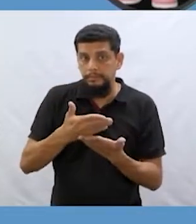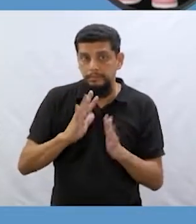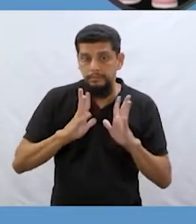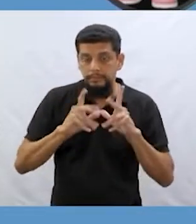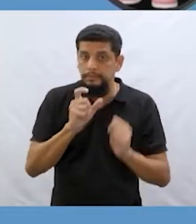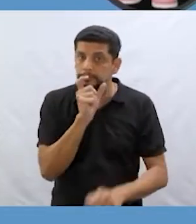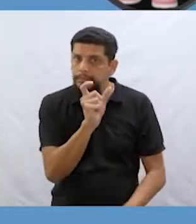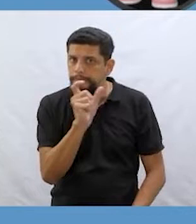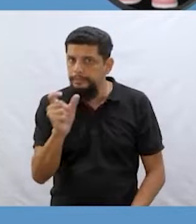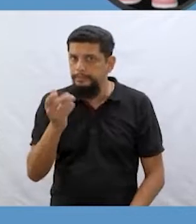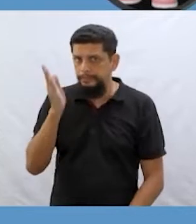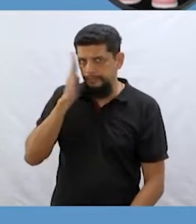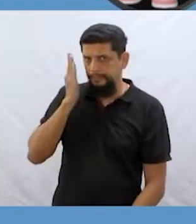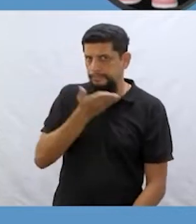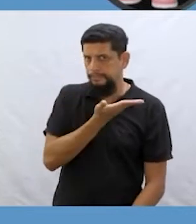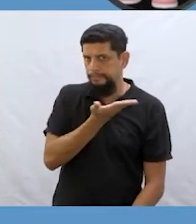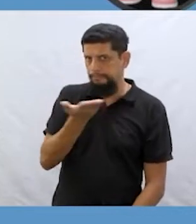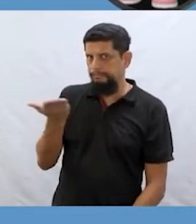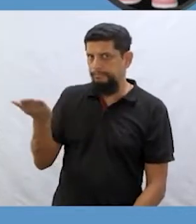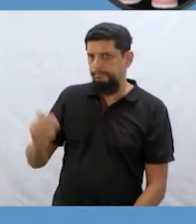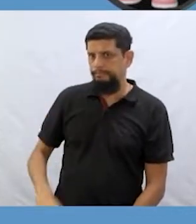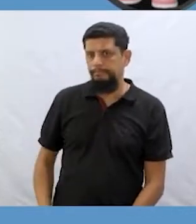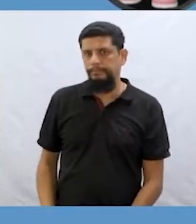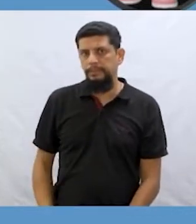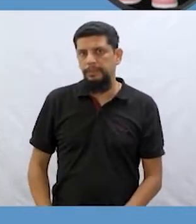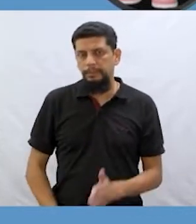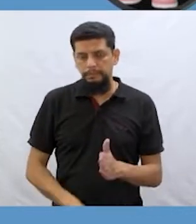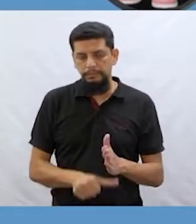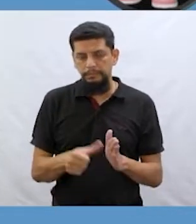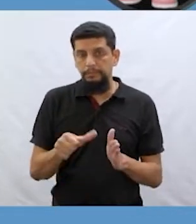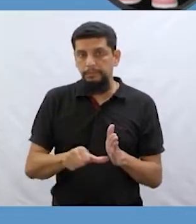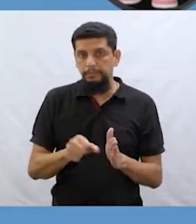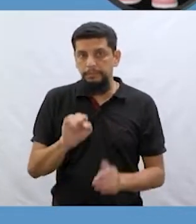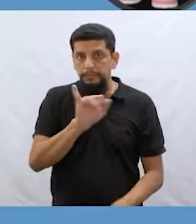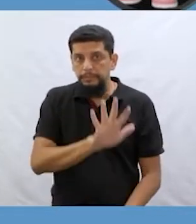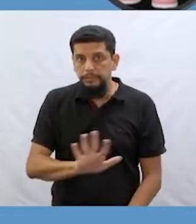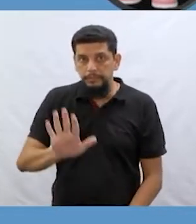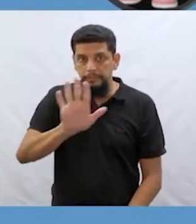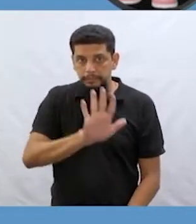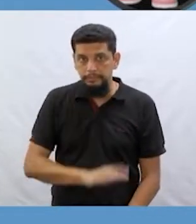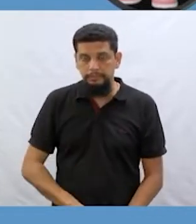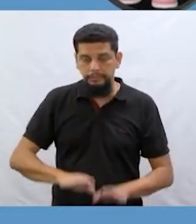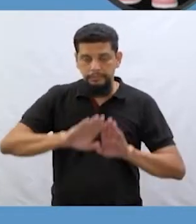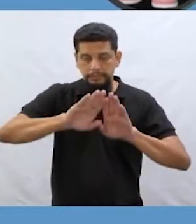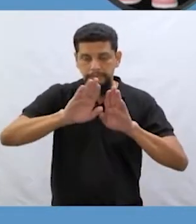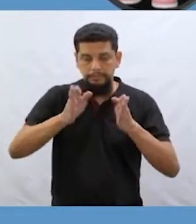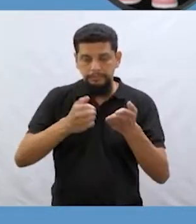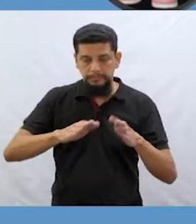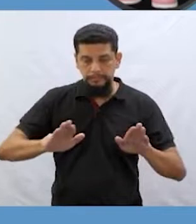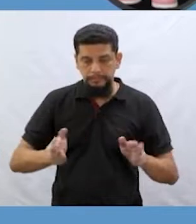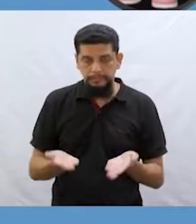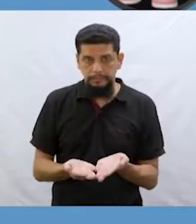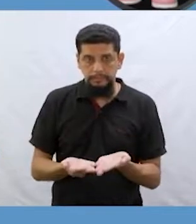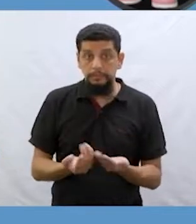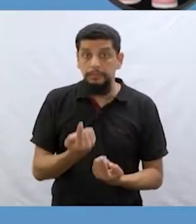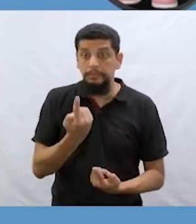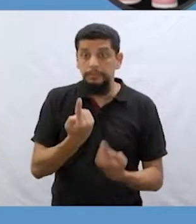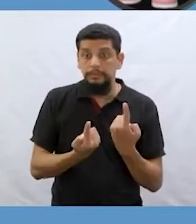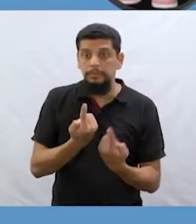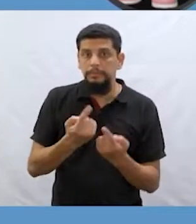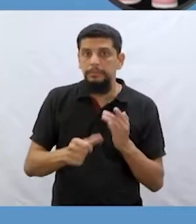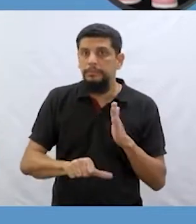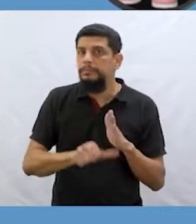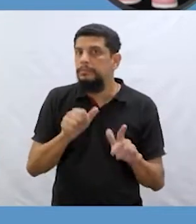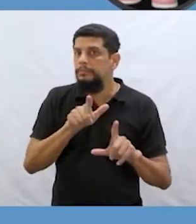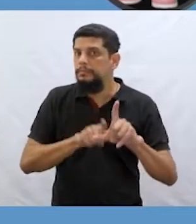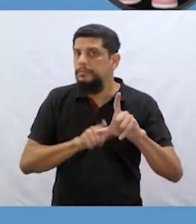se repete em todas essas palavras? Então, na primeira imagem, nós temos o vaso. Olha lá a